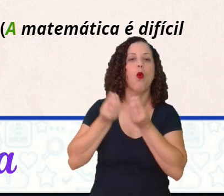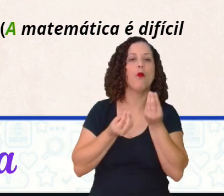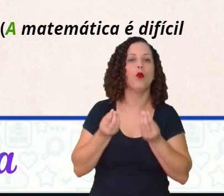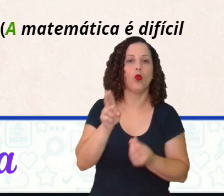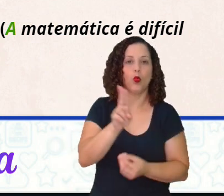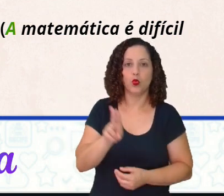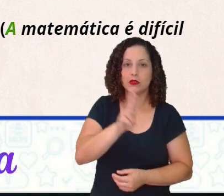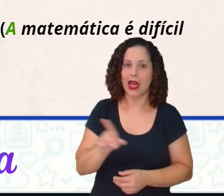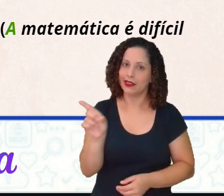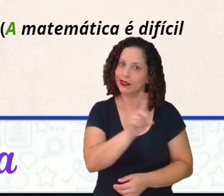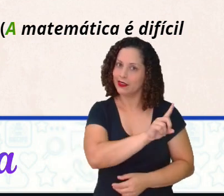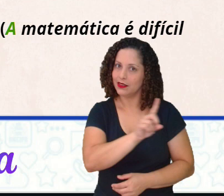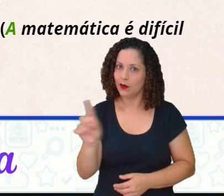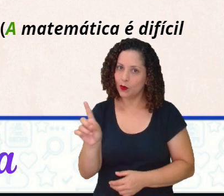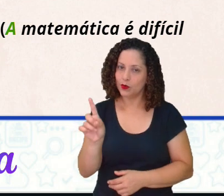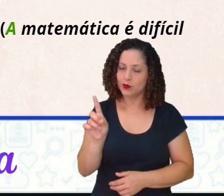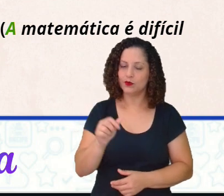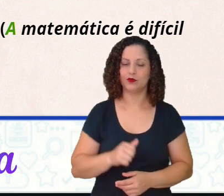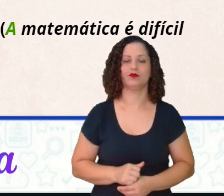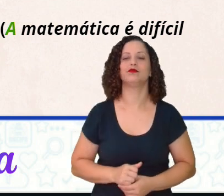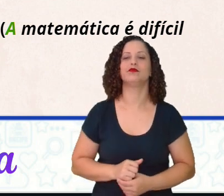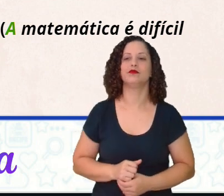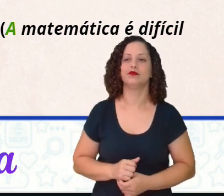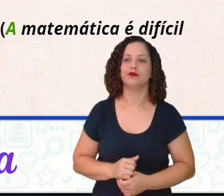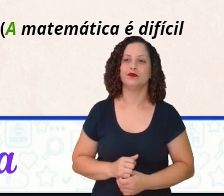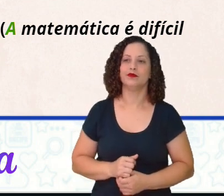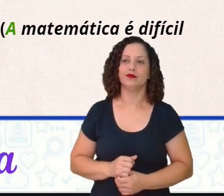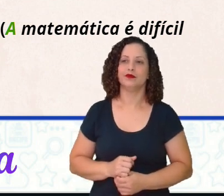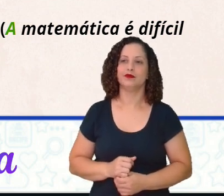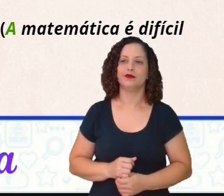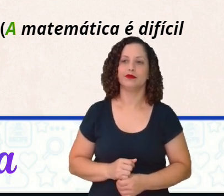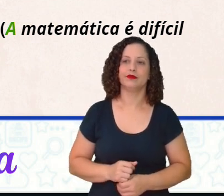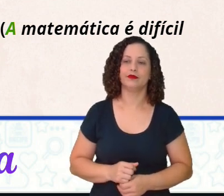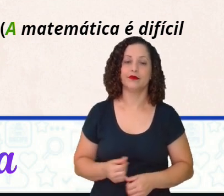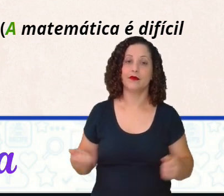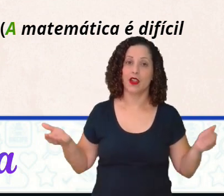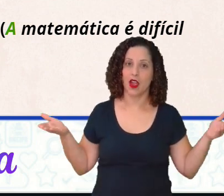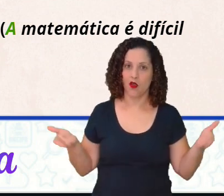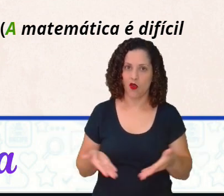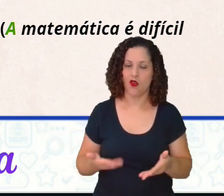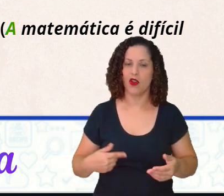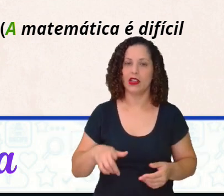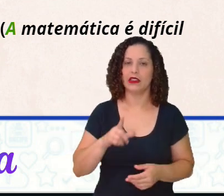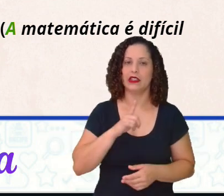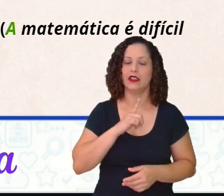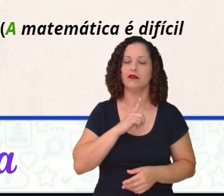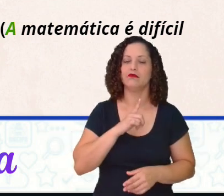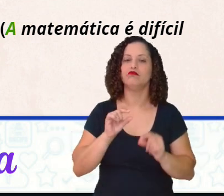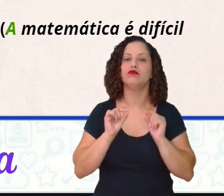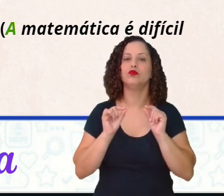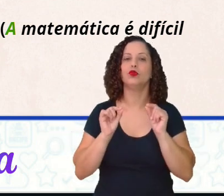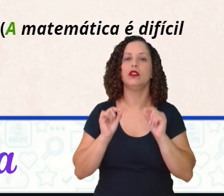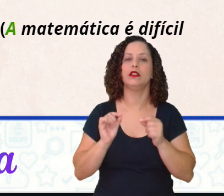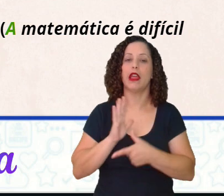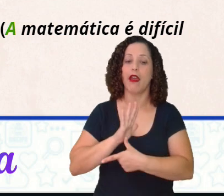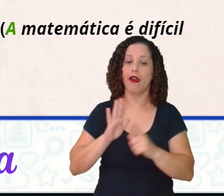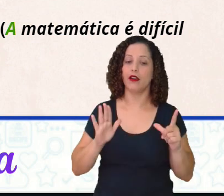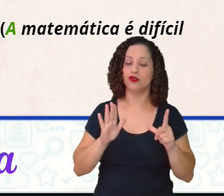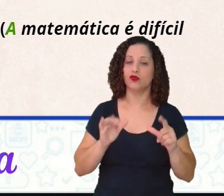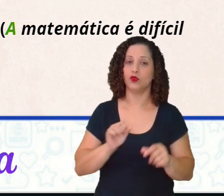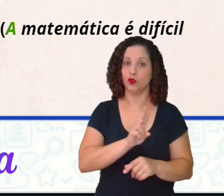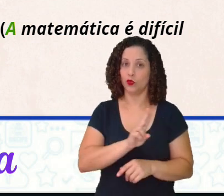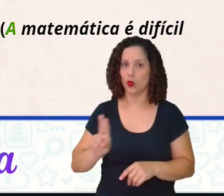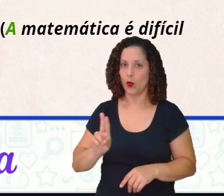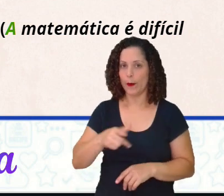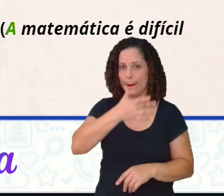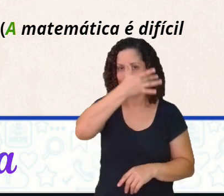não usa artigo definido, tá? Então, vocês têm aí, antes de nome de pessoas,